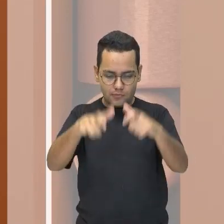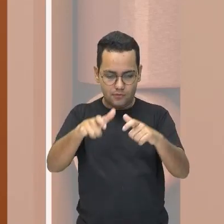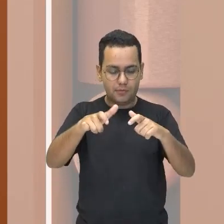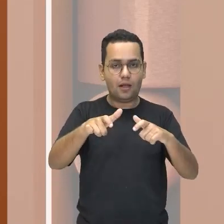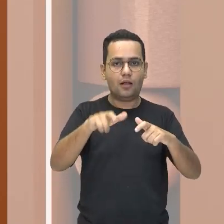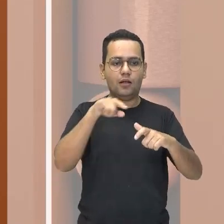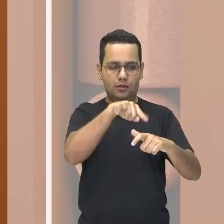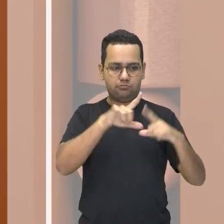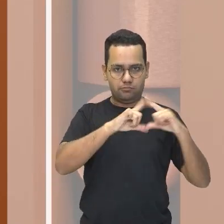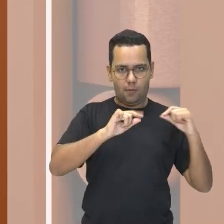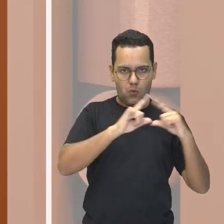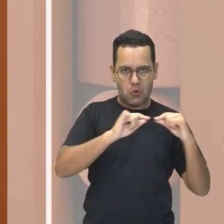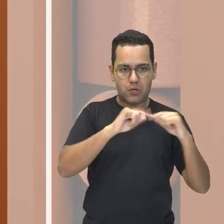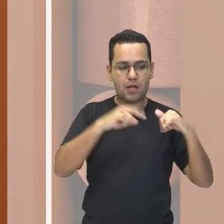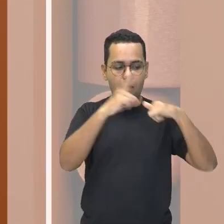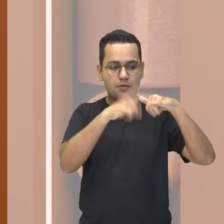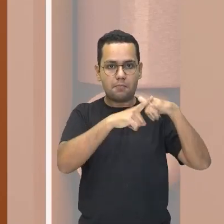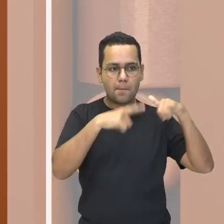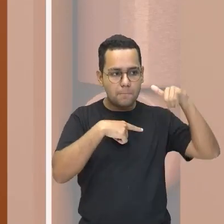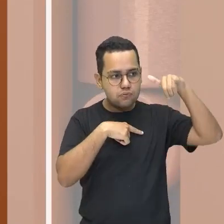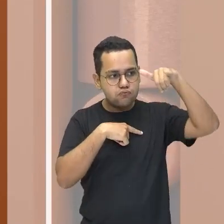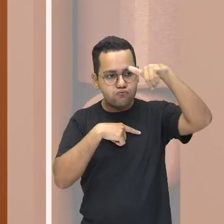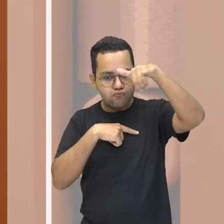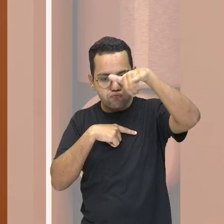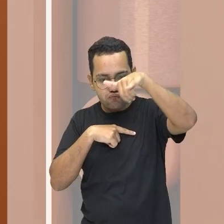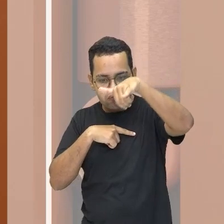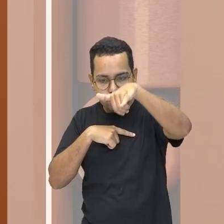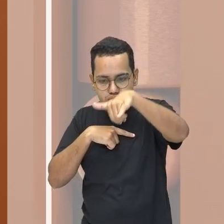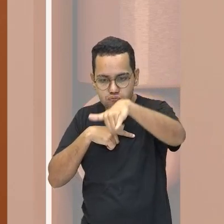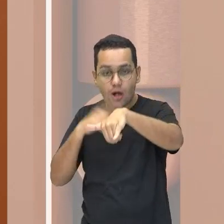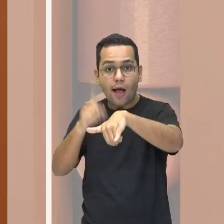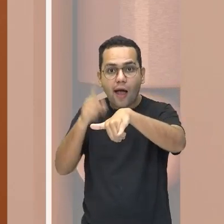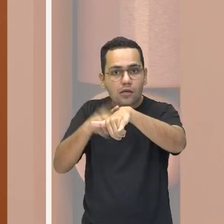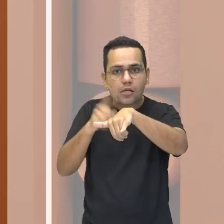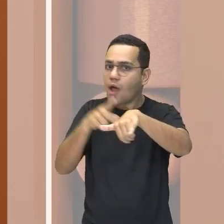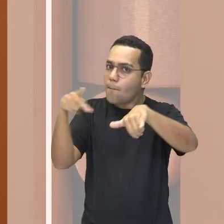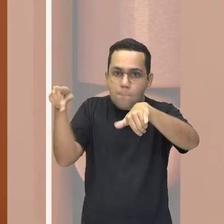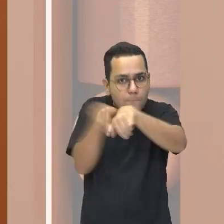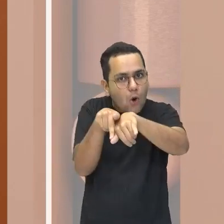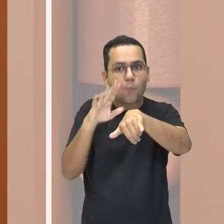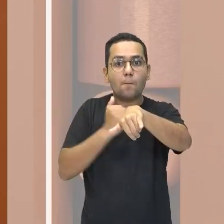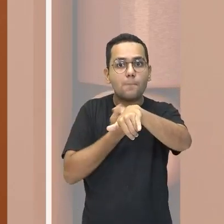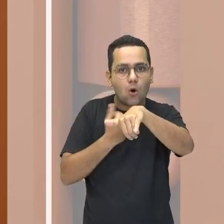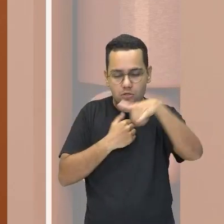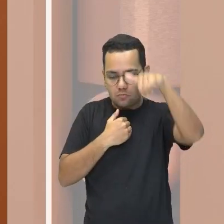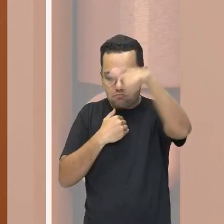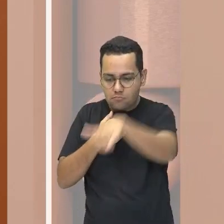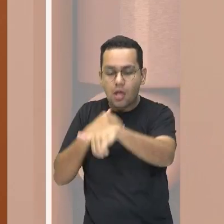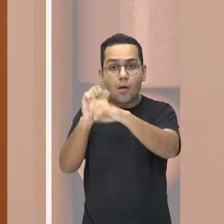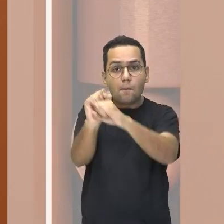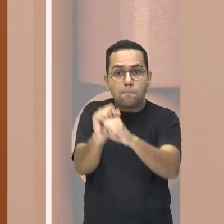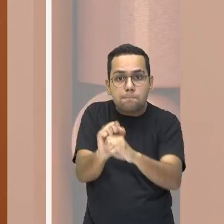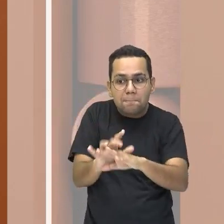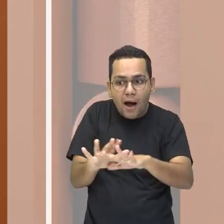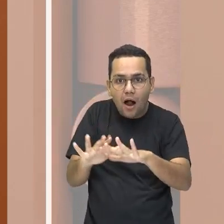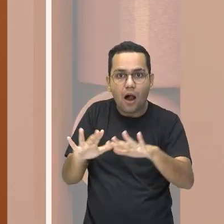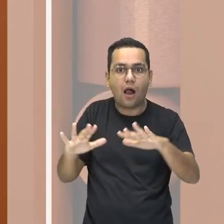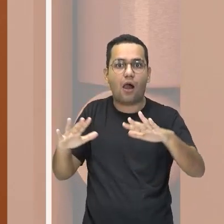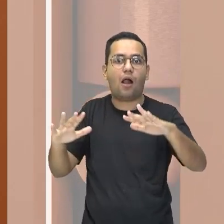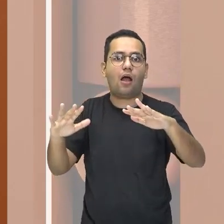atirar. Literalmente atirar-se para a morte. Eram ataques suicidas e causavam